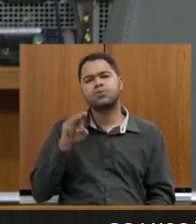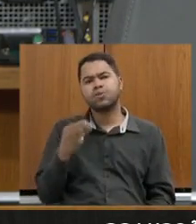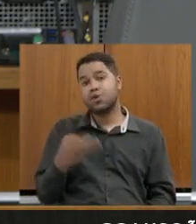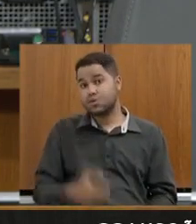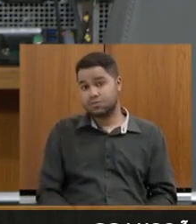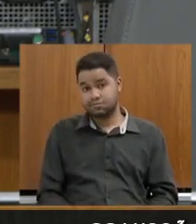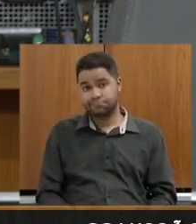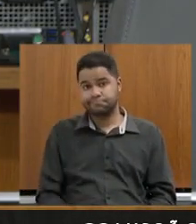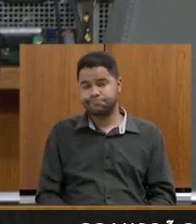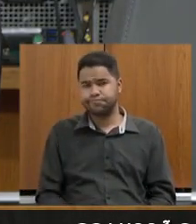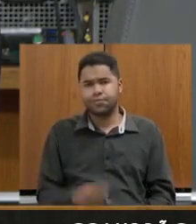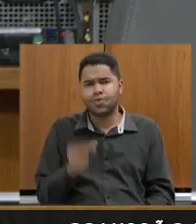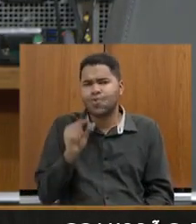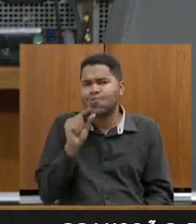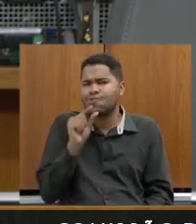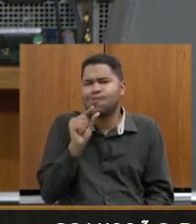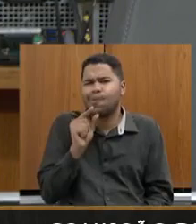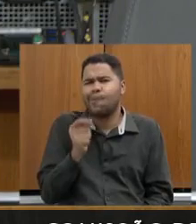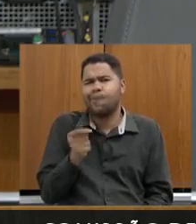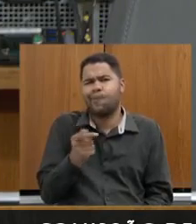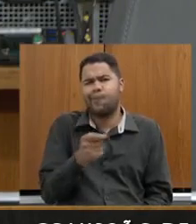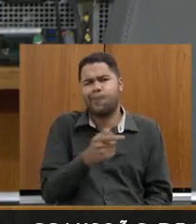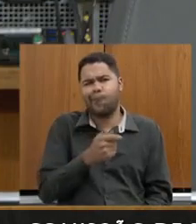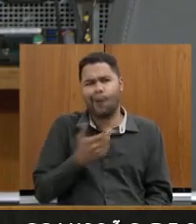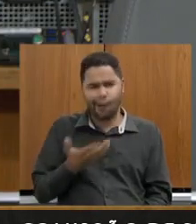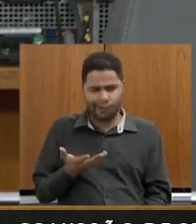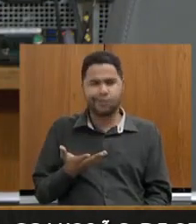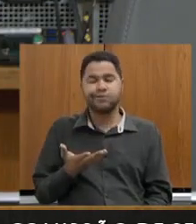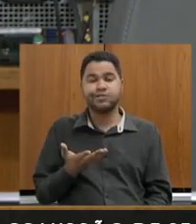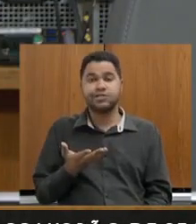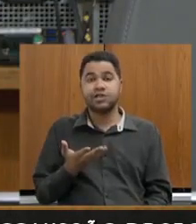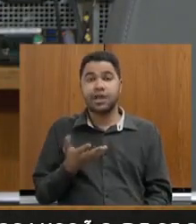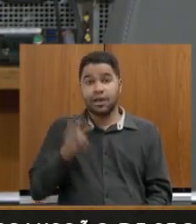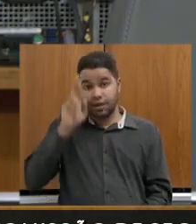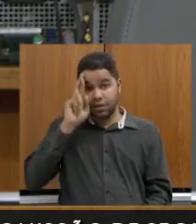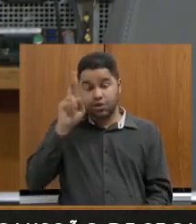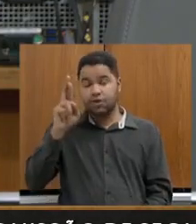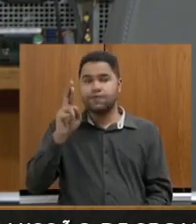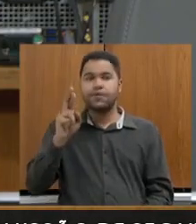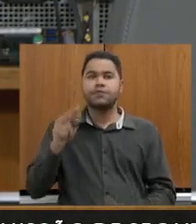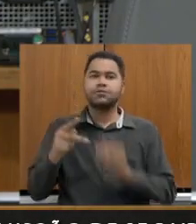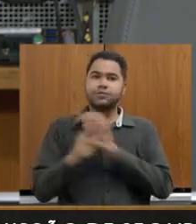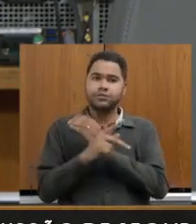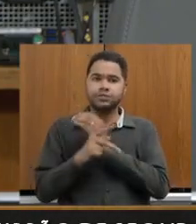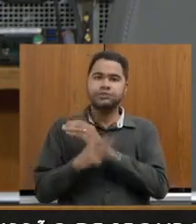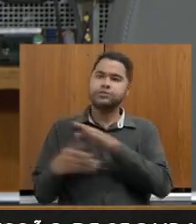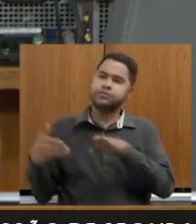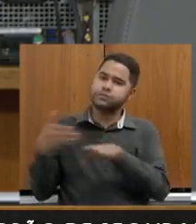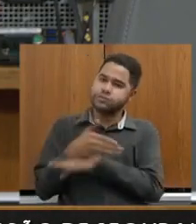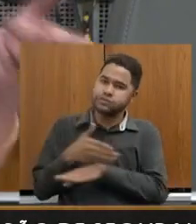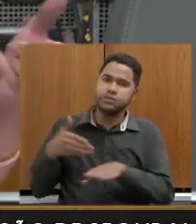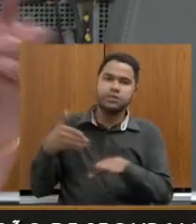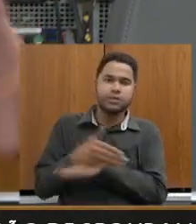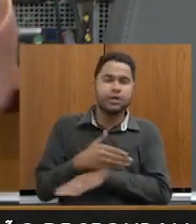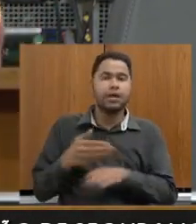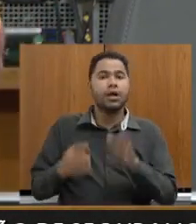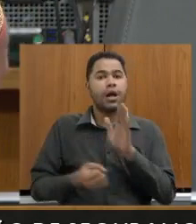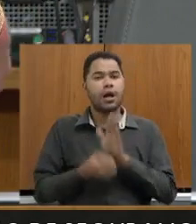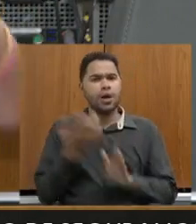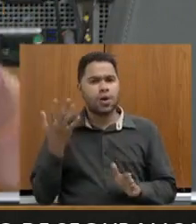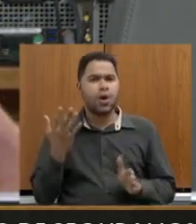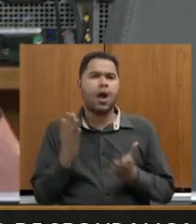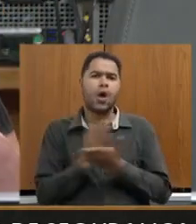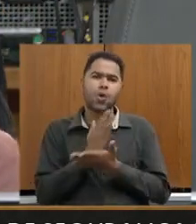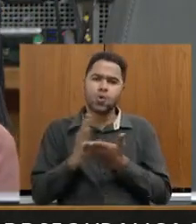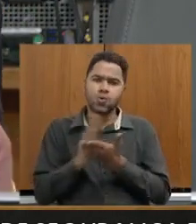milhões é muito pouco né então a chefia da polícia esteve várias vezes lá também alguns Delegados que